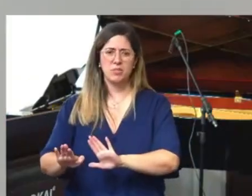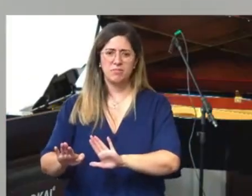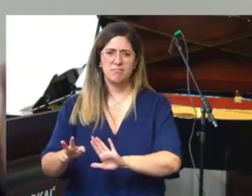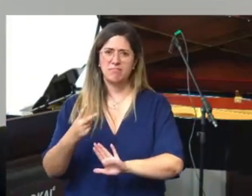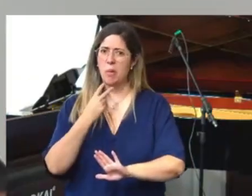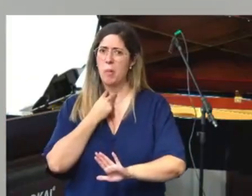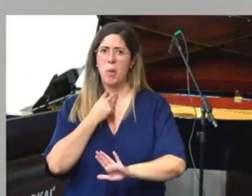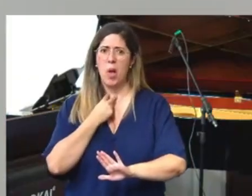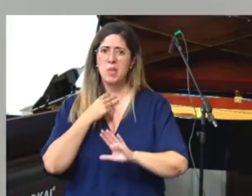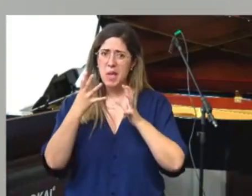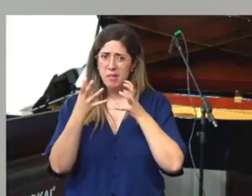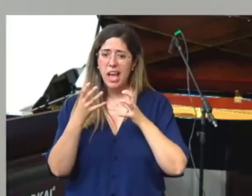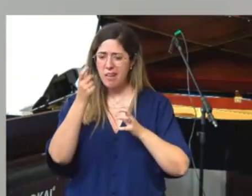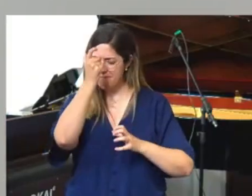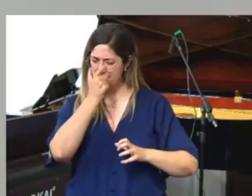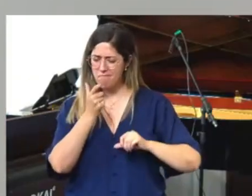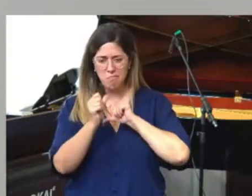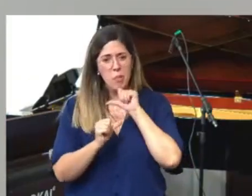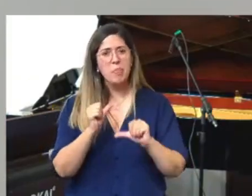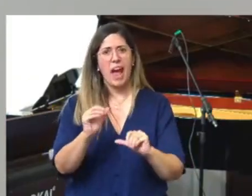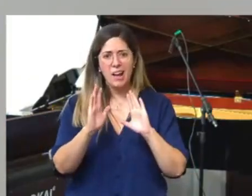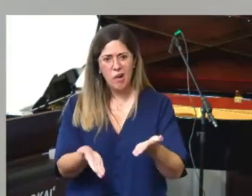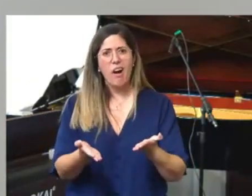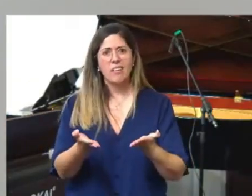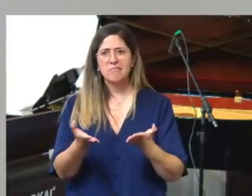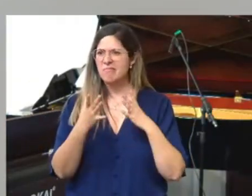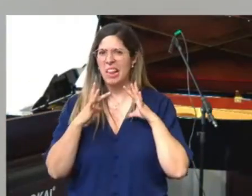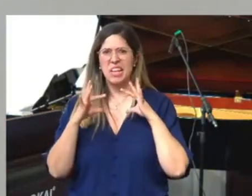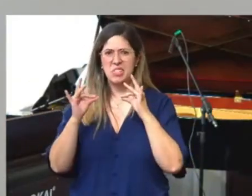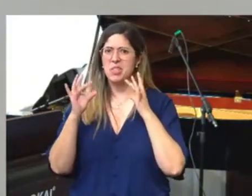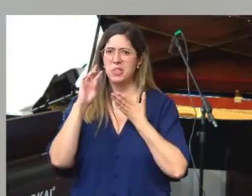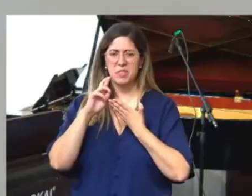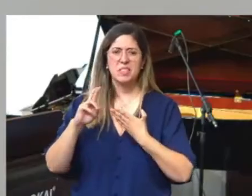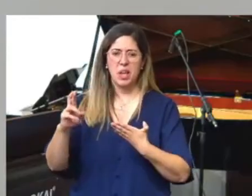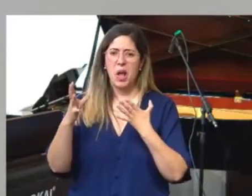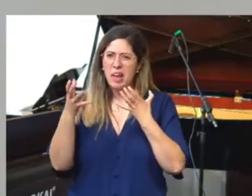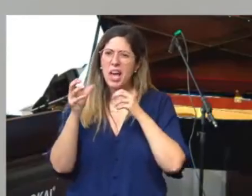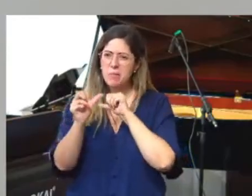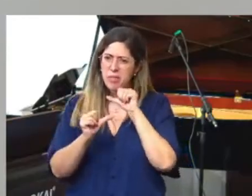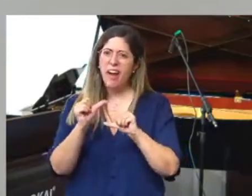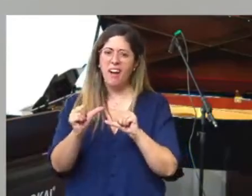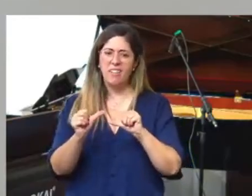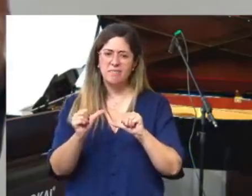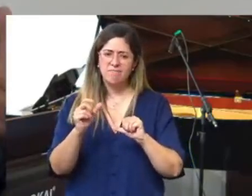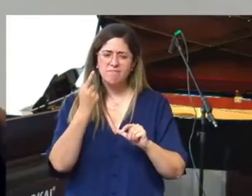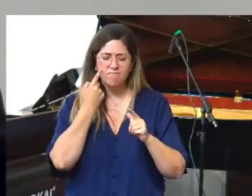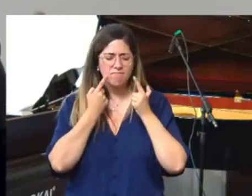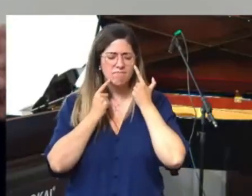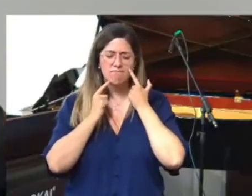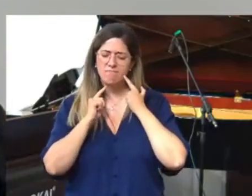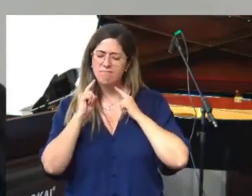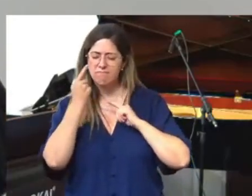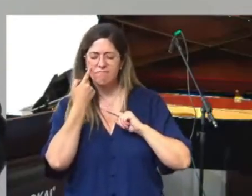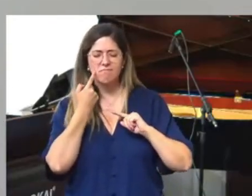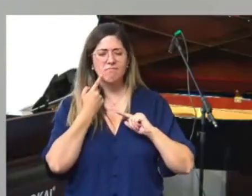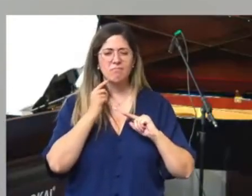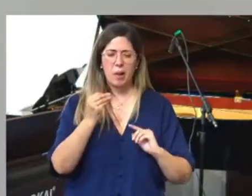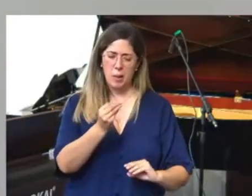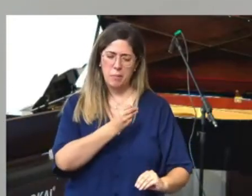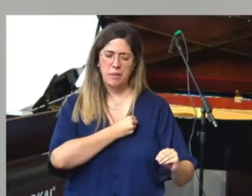meu comportamento está errado. Isso não agrada a Deus e isso te faça sofrer e chorar pelos